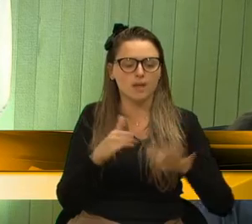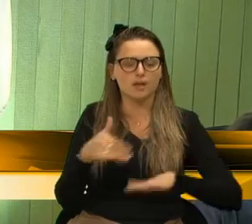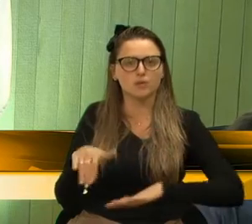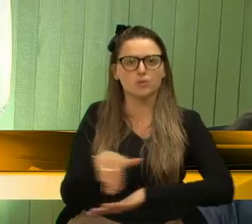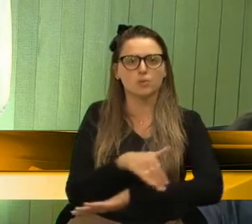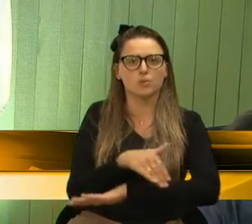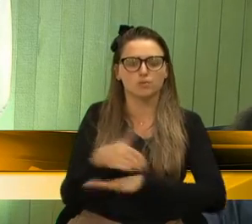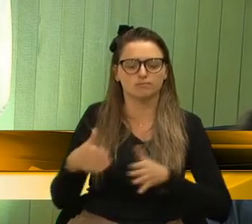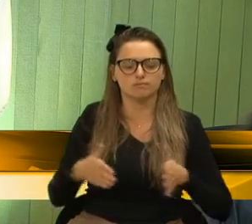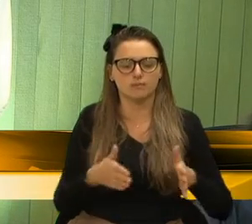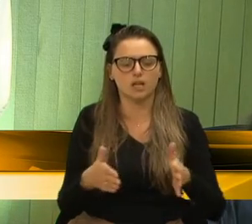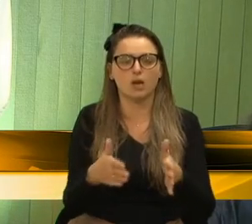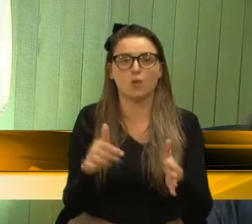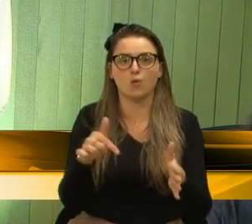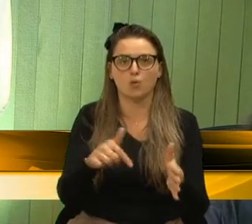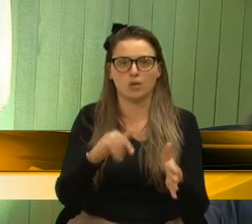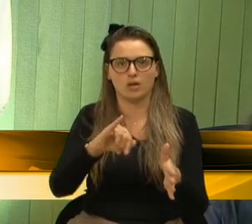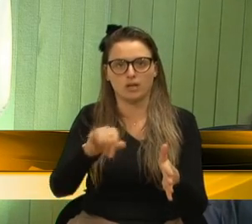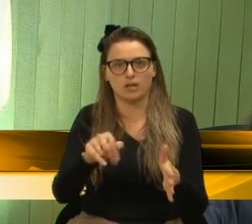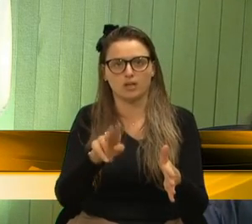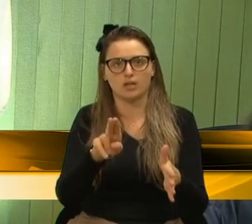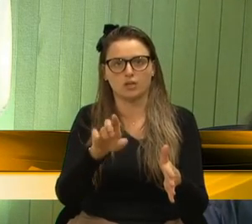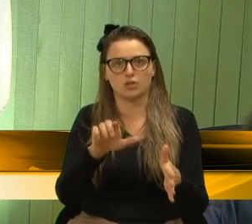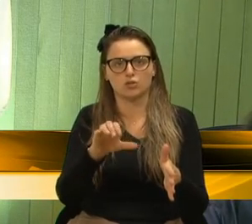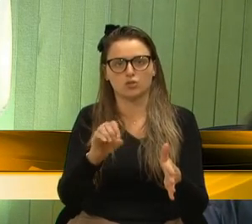Castilhos. Vai ser um museu